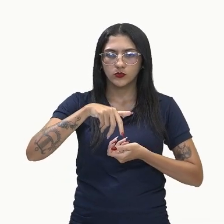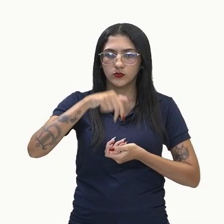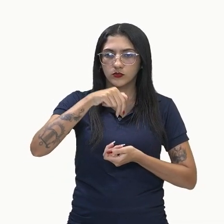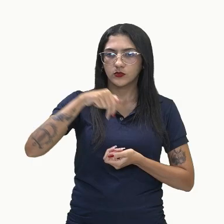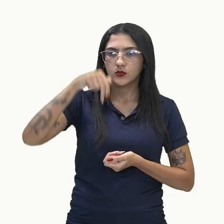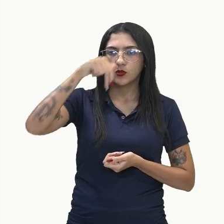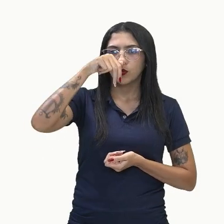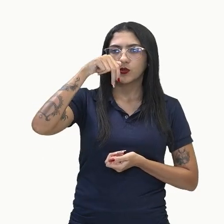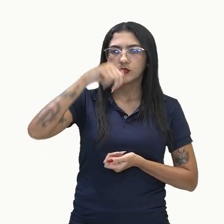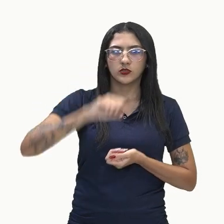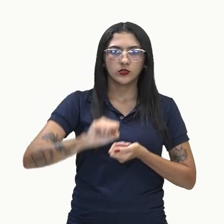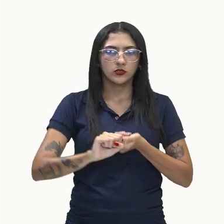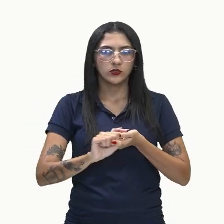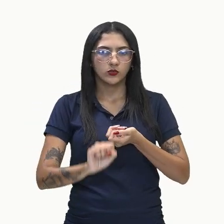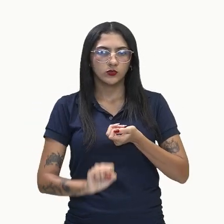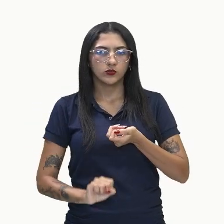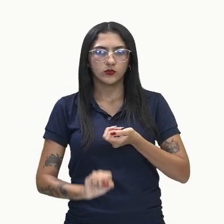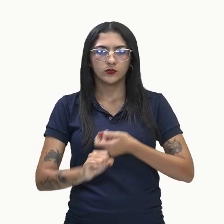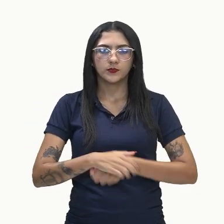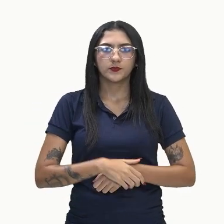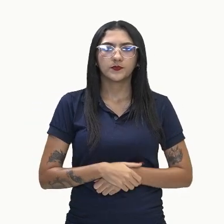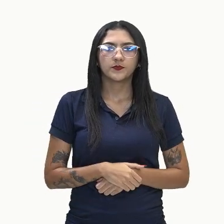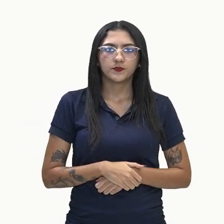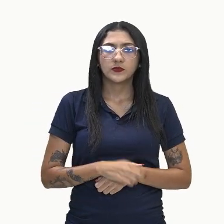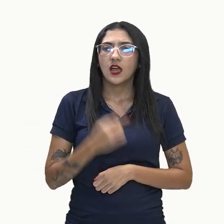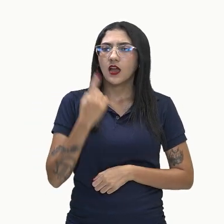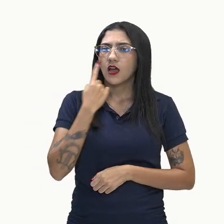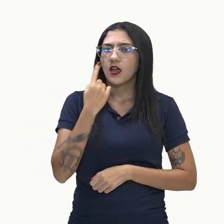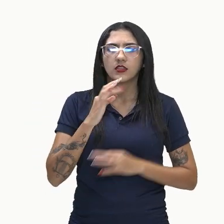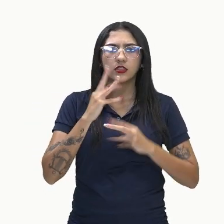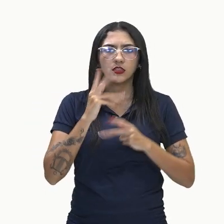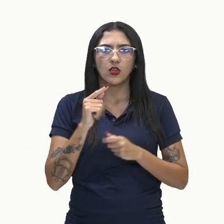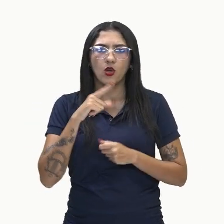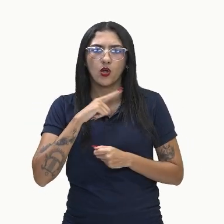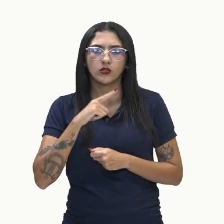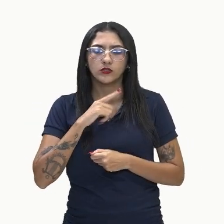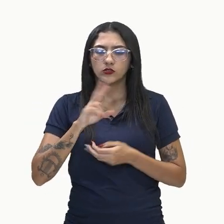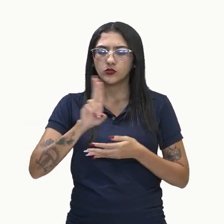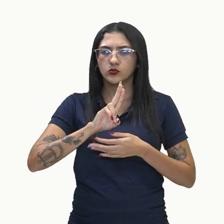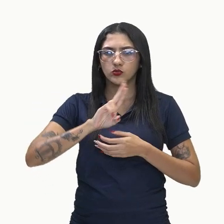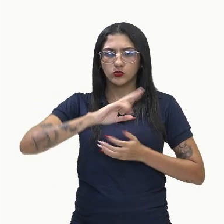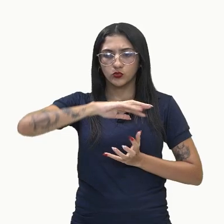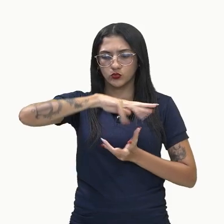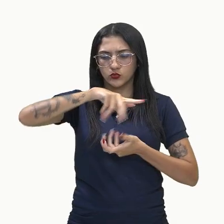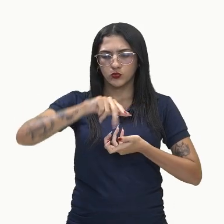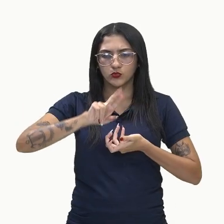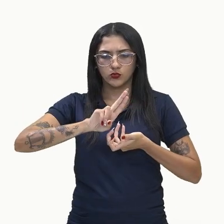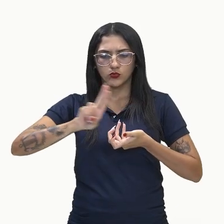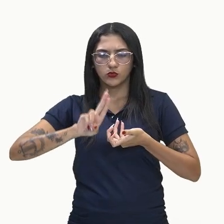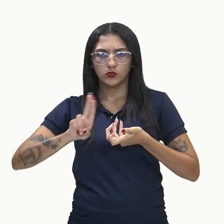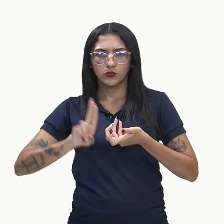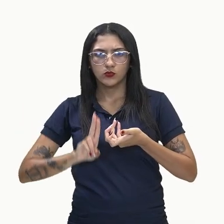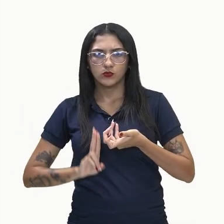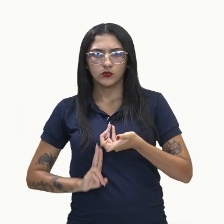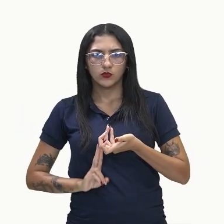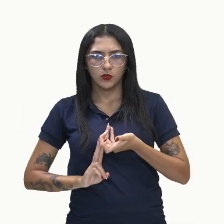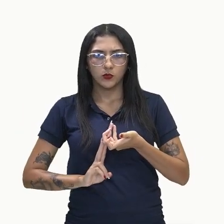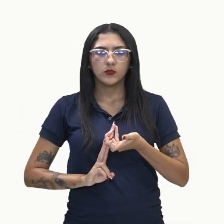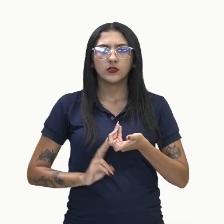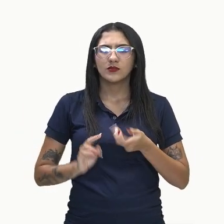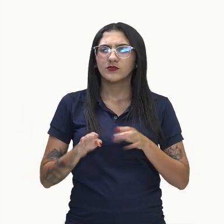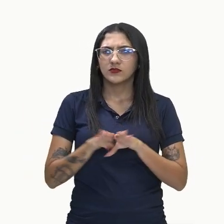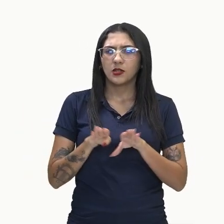a 0 grau. Aí eu tenho o Trópico de Câncer, o Trópico de Capricórnio, os círculos polares e também outras